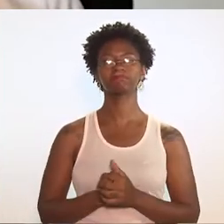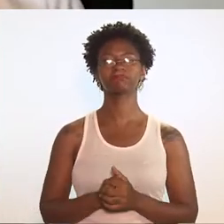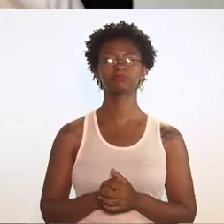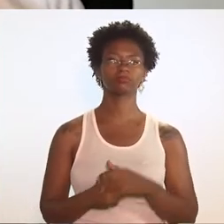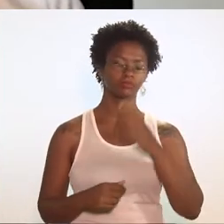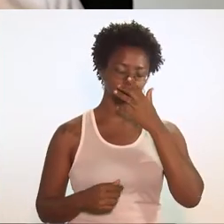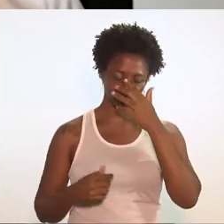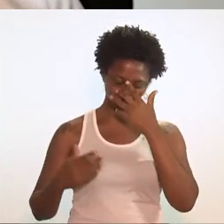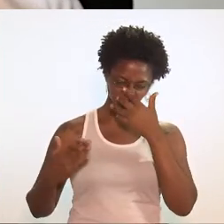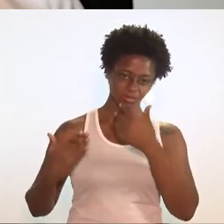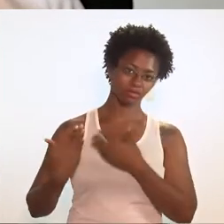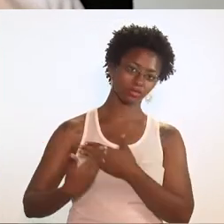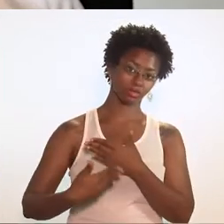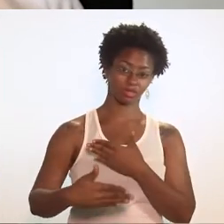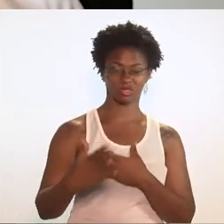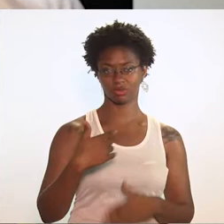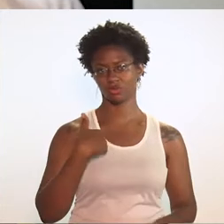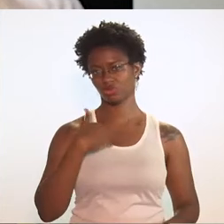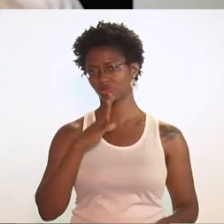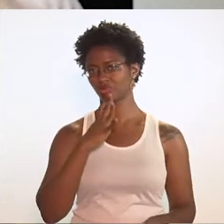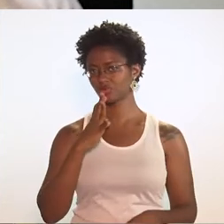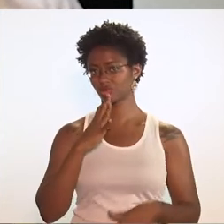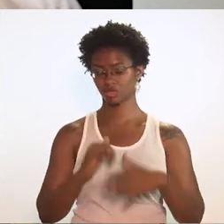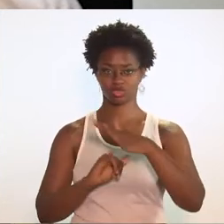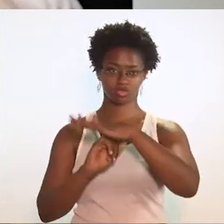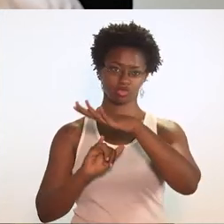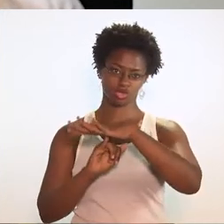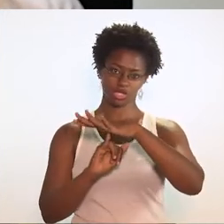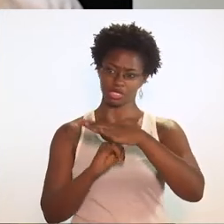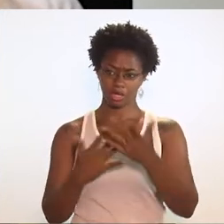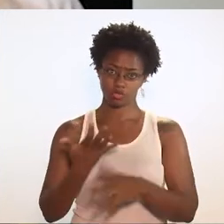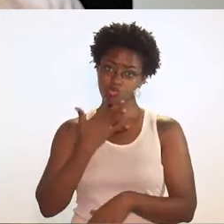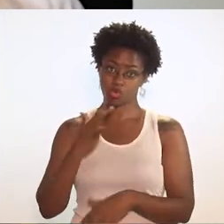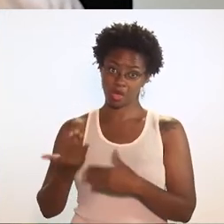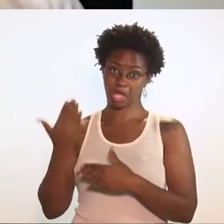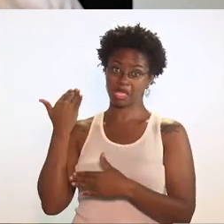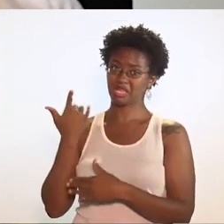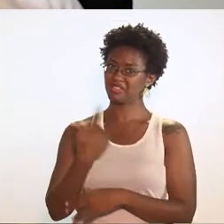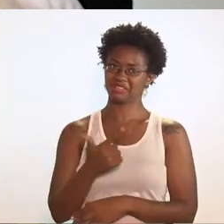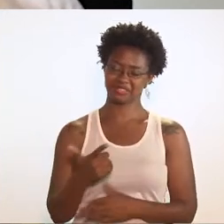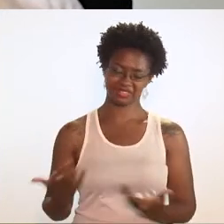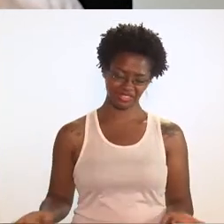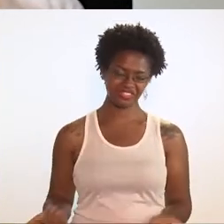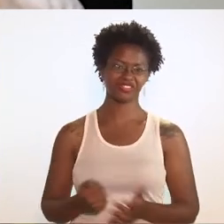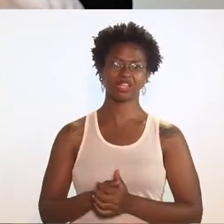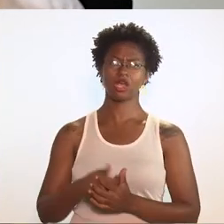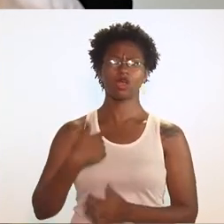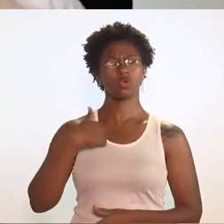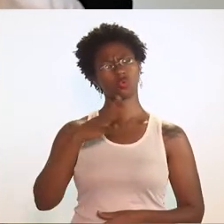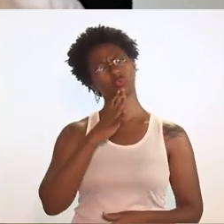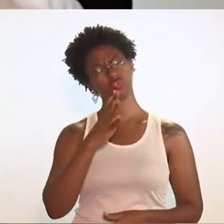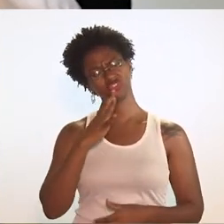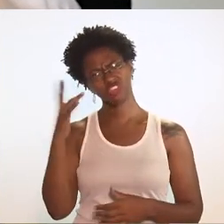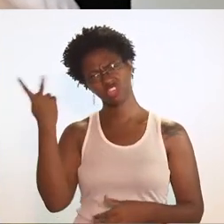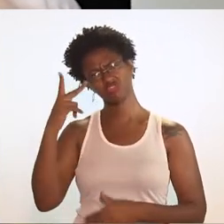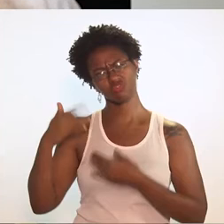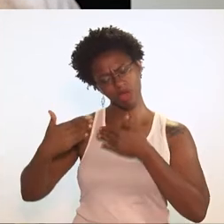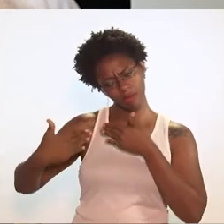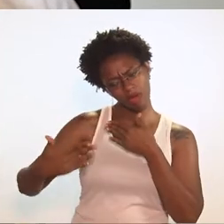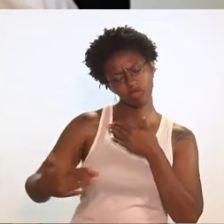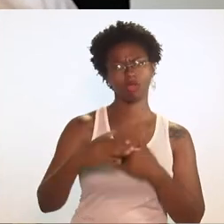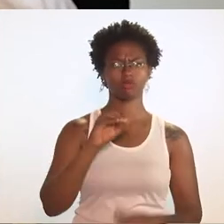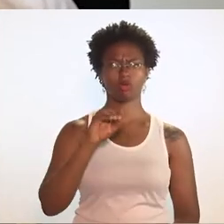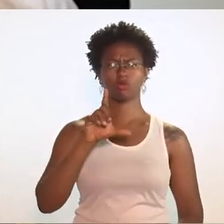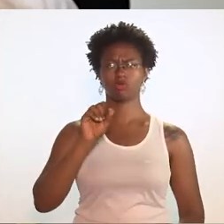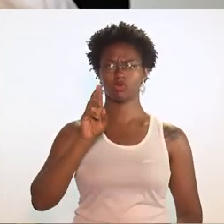né? E a partir daí, conhecendo a instituição que eu não conhecia, conhecendo a história toda